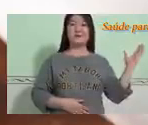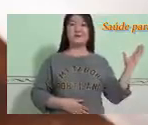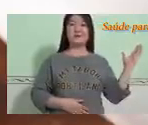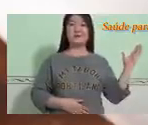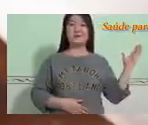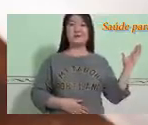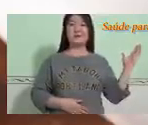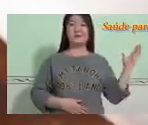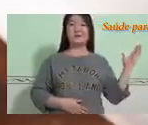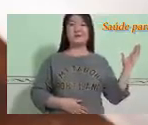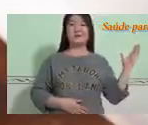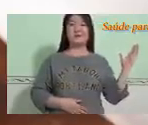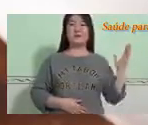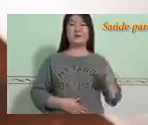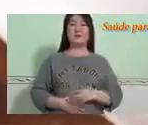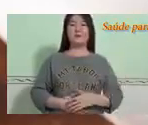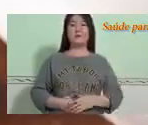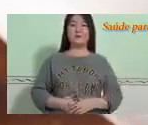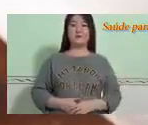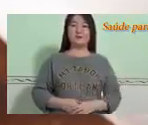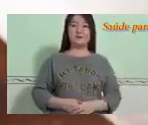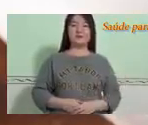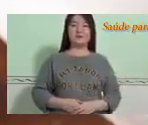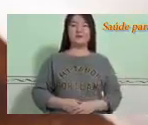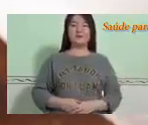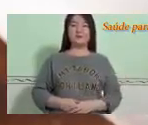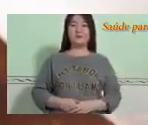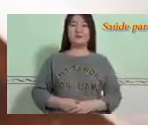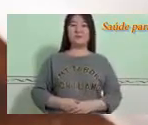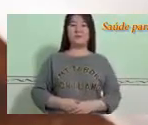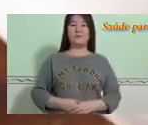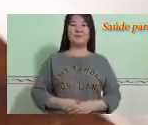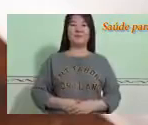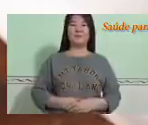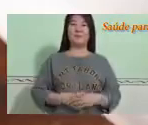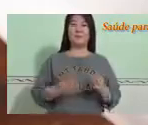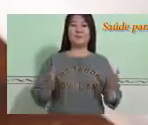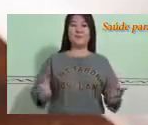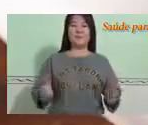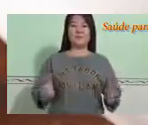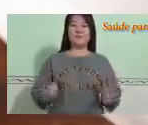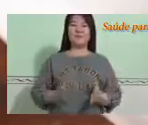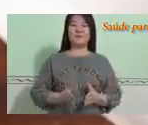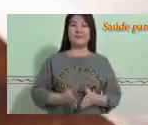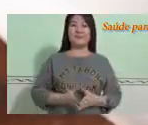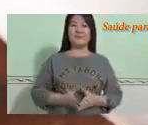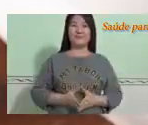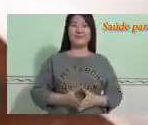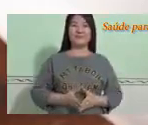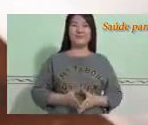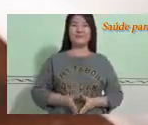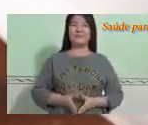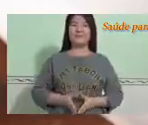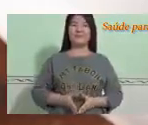COSDASPIRULINA, além de ajudar a emagrecer, a espirulina é conhecida como um superalimento por conter um alto teor de proteínas e